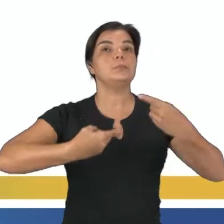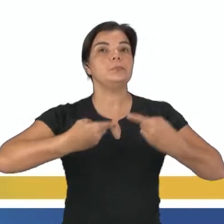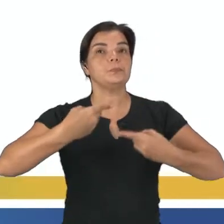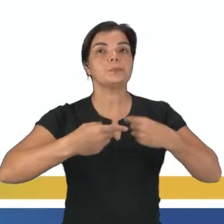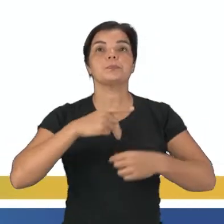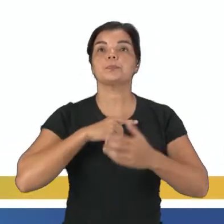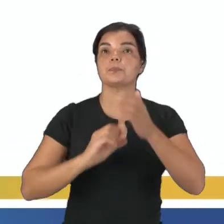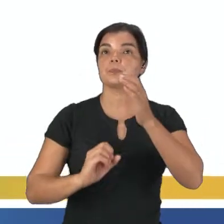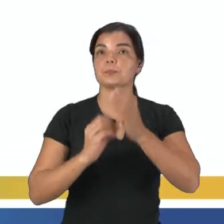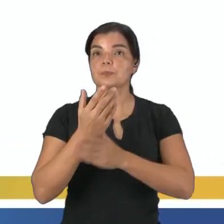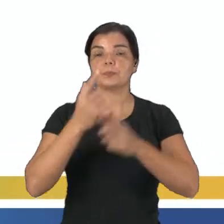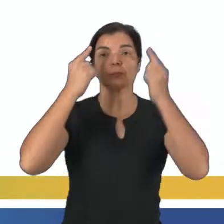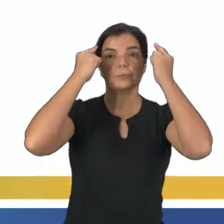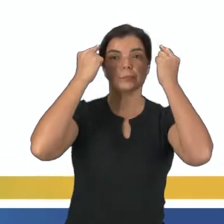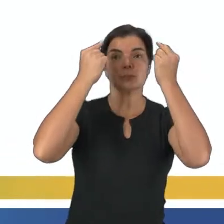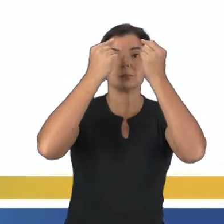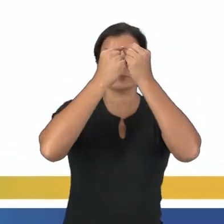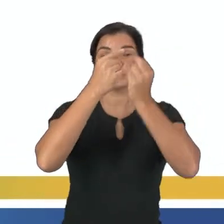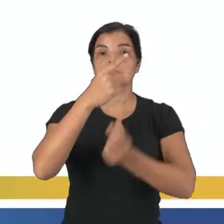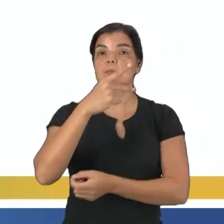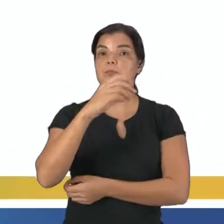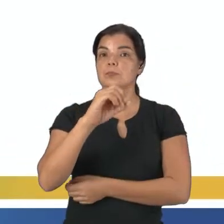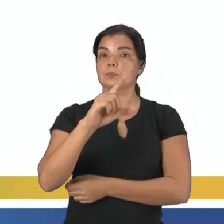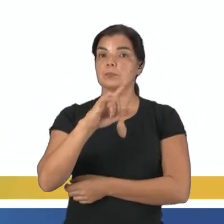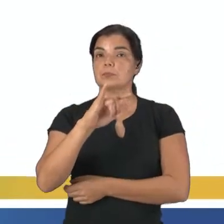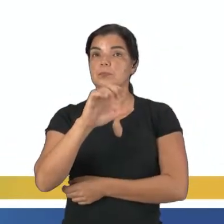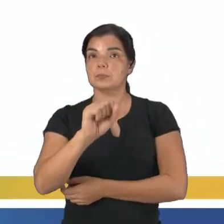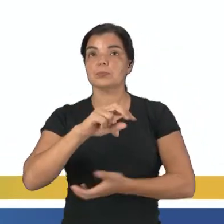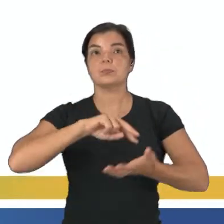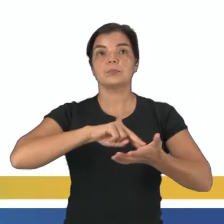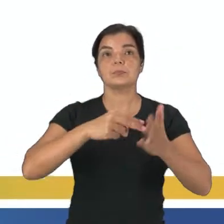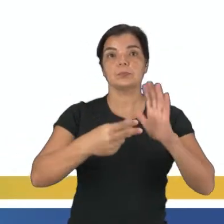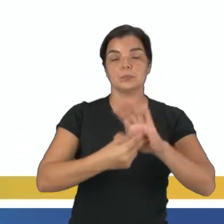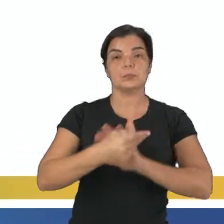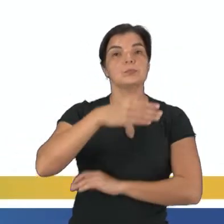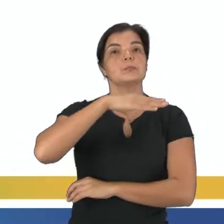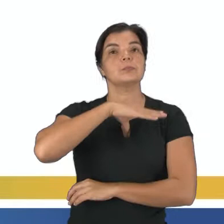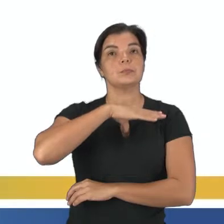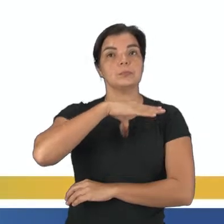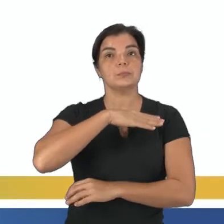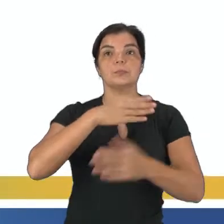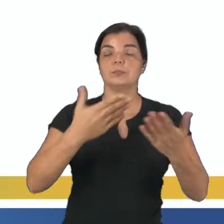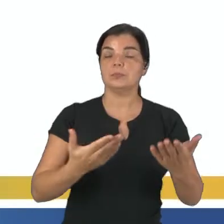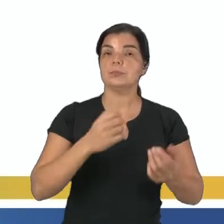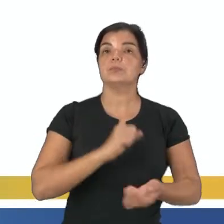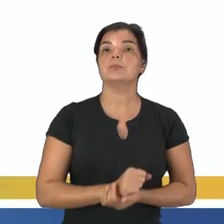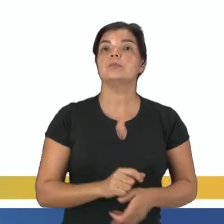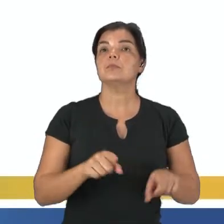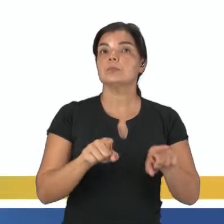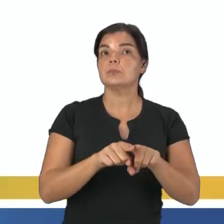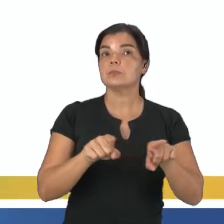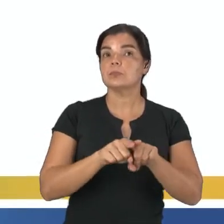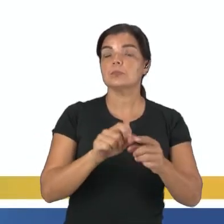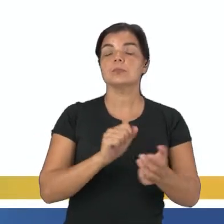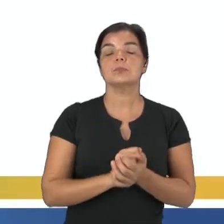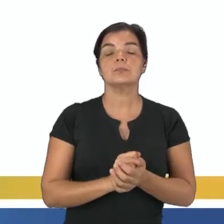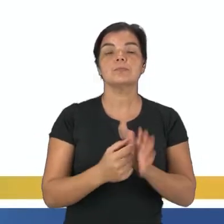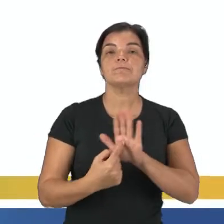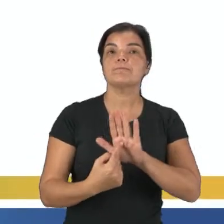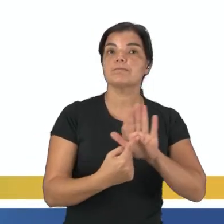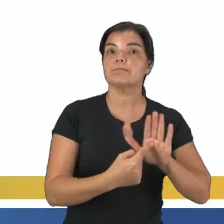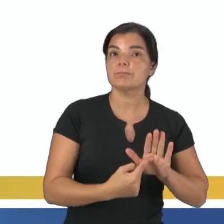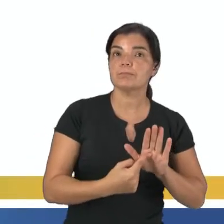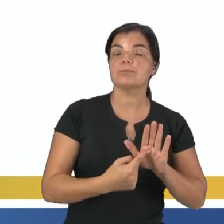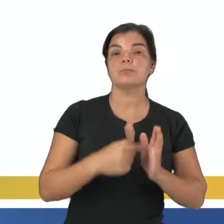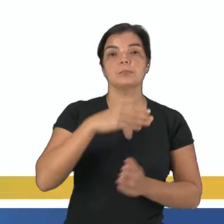tem sua origem na palavra grega polis, que significa cidade. Nesse sentido, determinava a